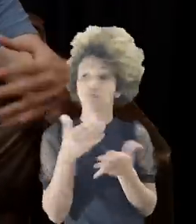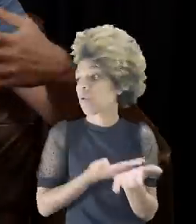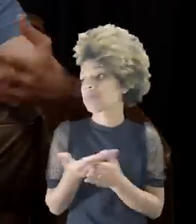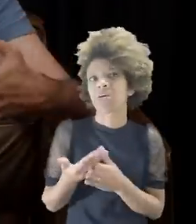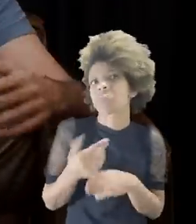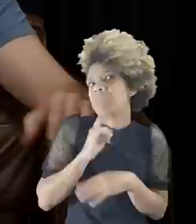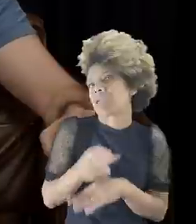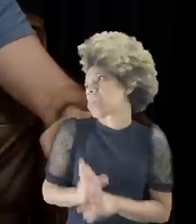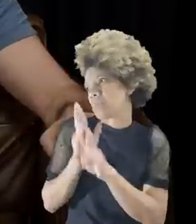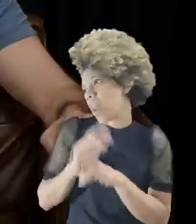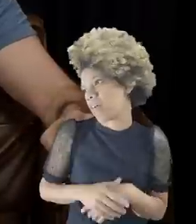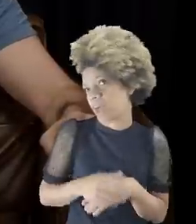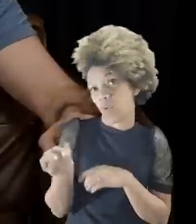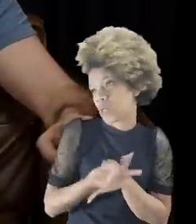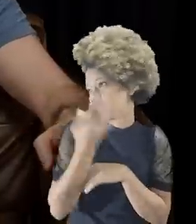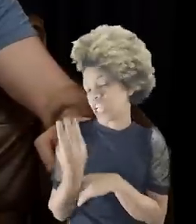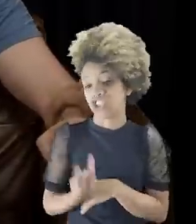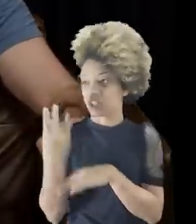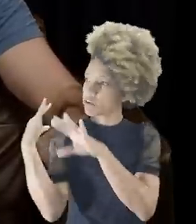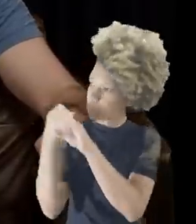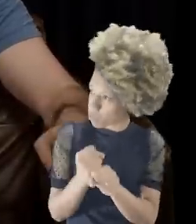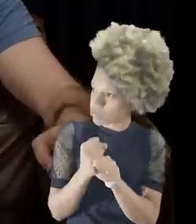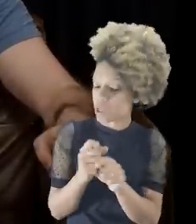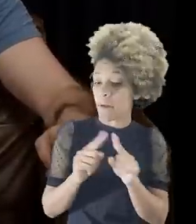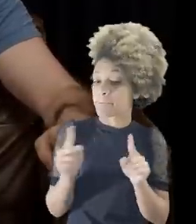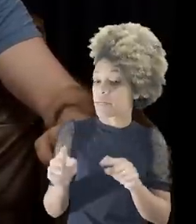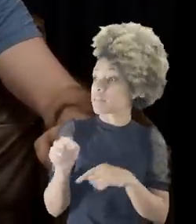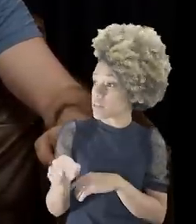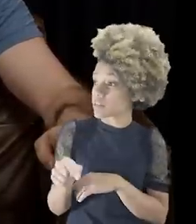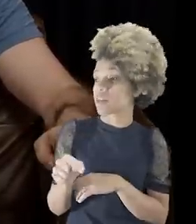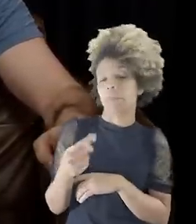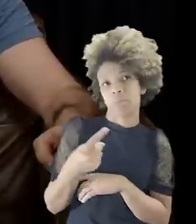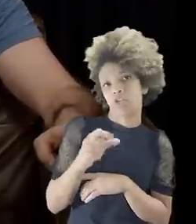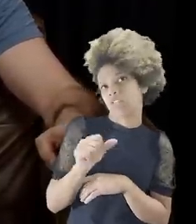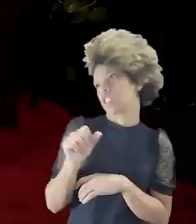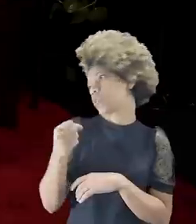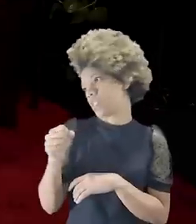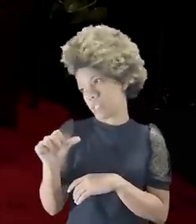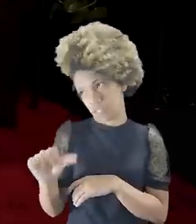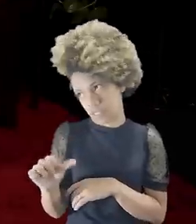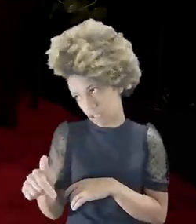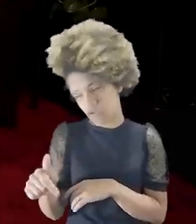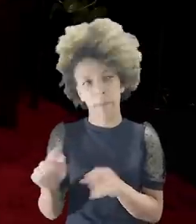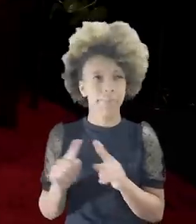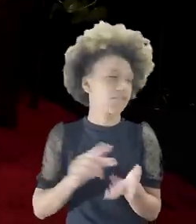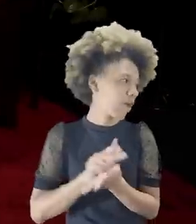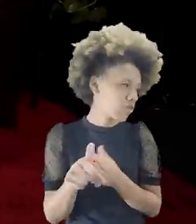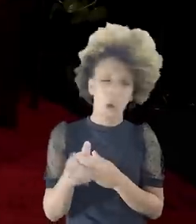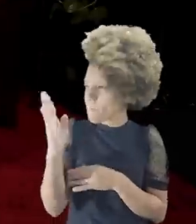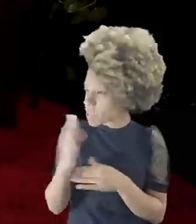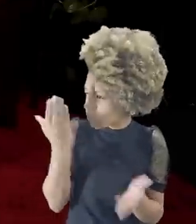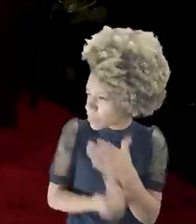ninguém esperava um volume tão grande de três pontos tanto que esse jogo de 87 eu acho e o Brasil estava perdendo